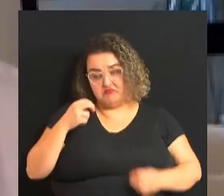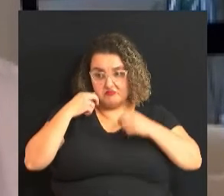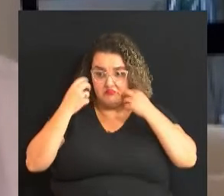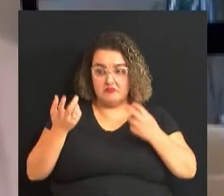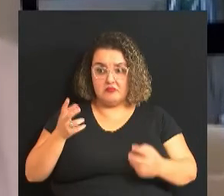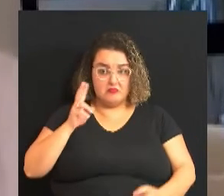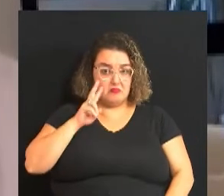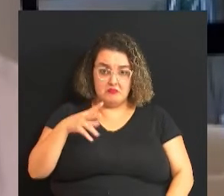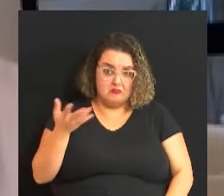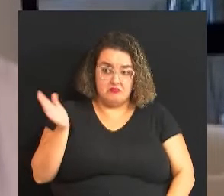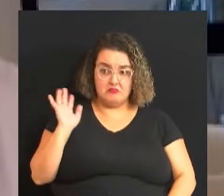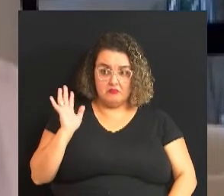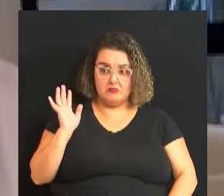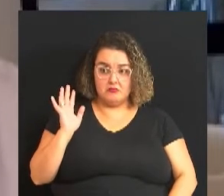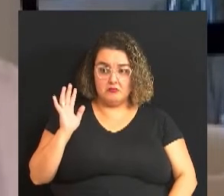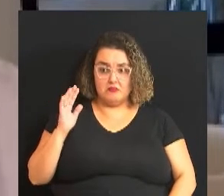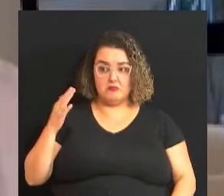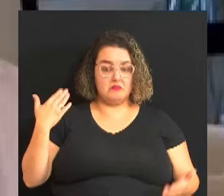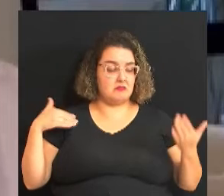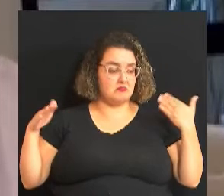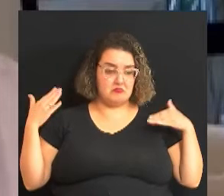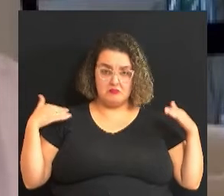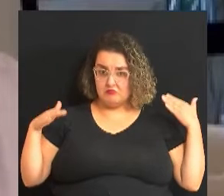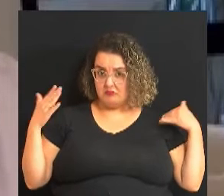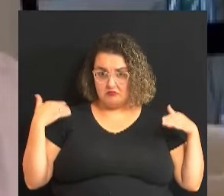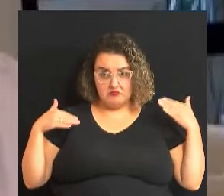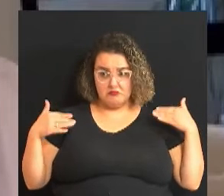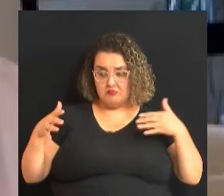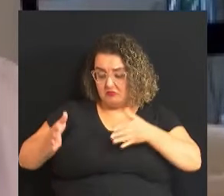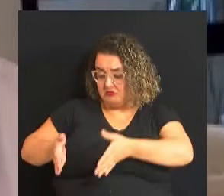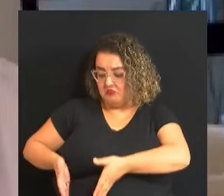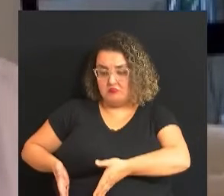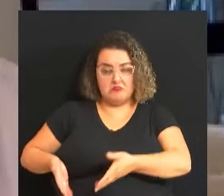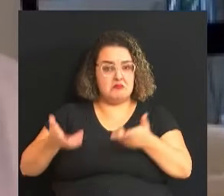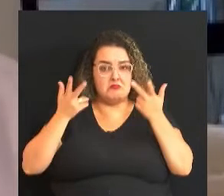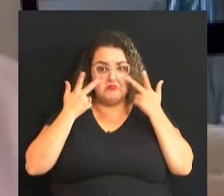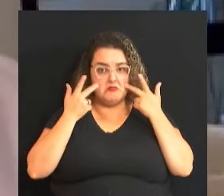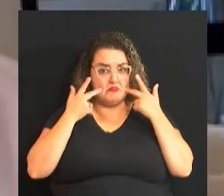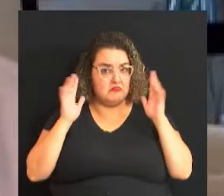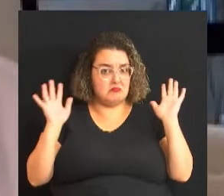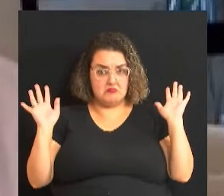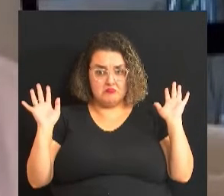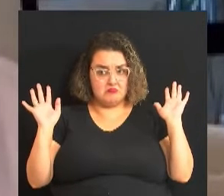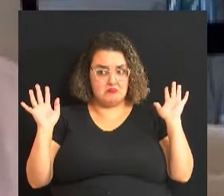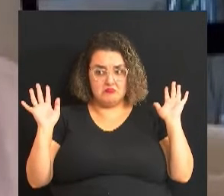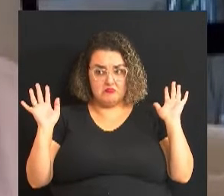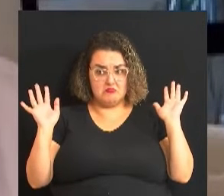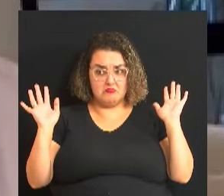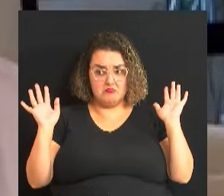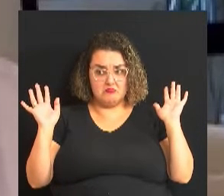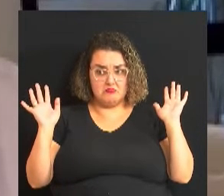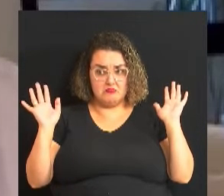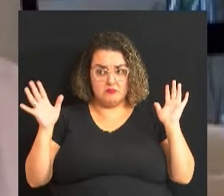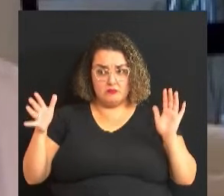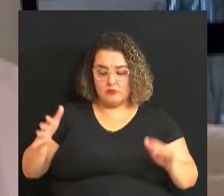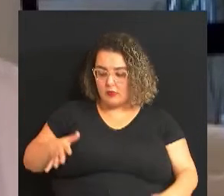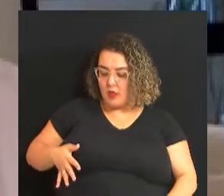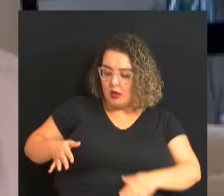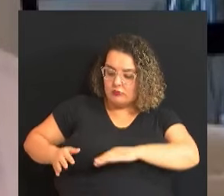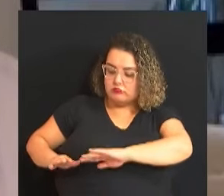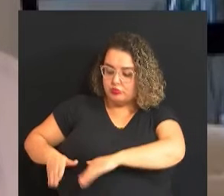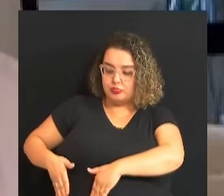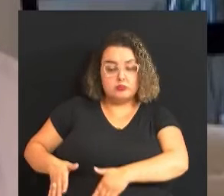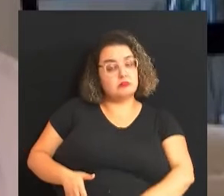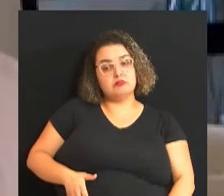pessoas assim, passeando na praia com a sua bolsinha, tranquilamente. Ela, às vezes, só põe assim, um paninho sobre o